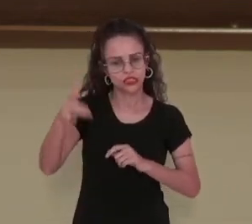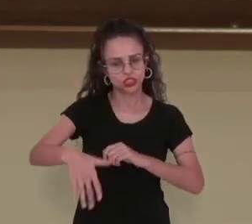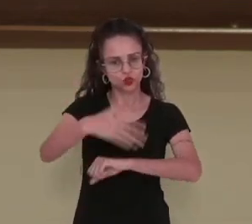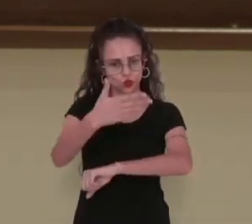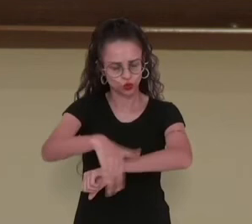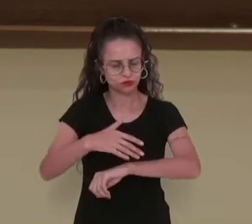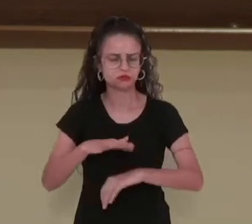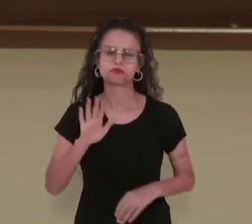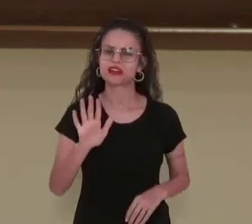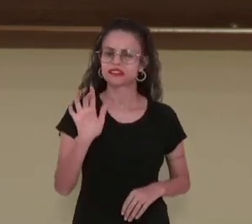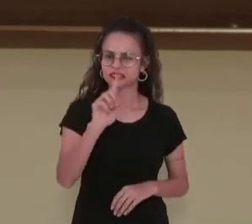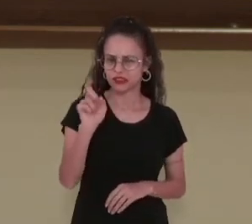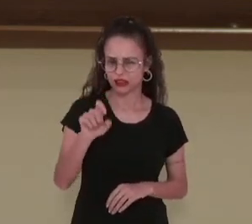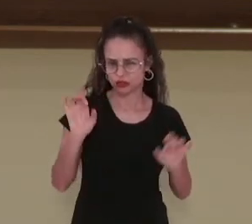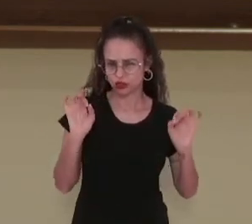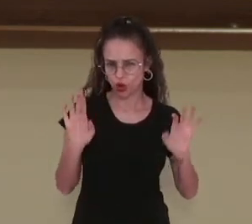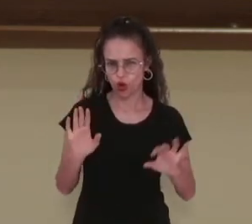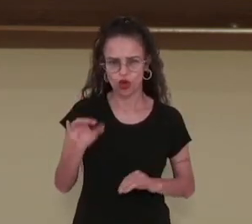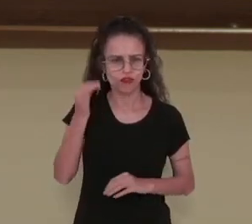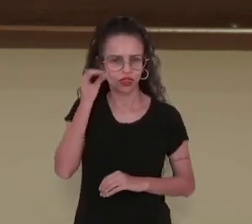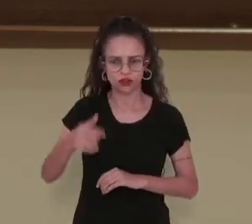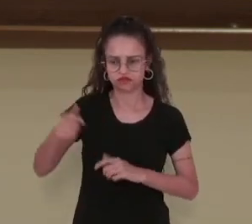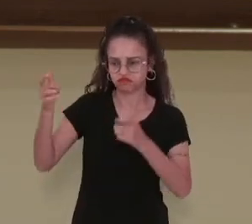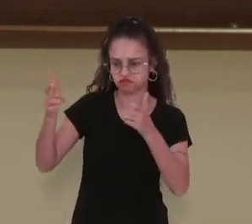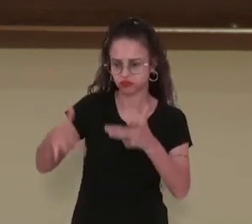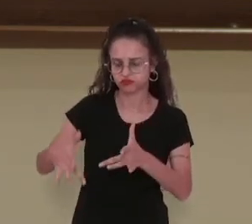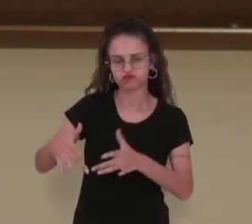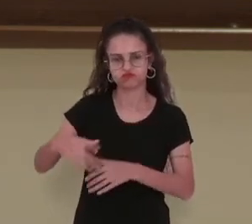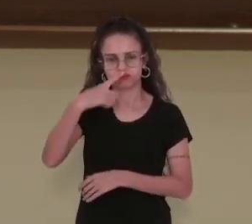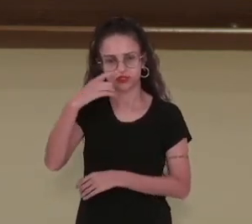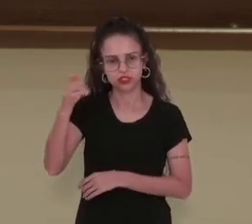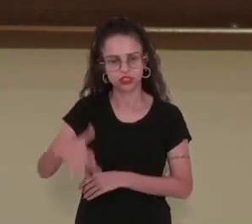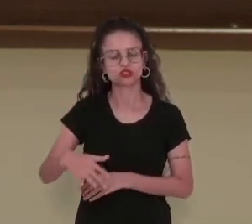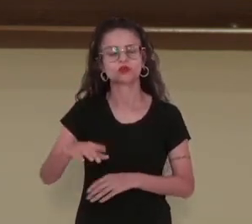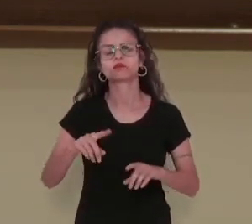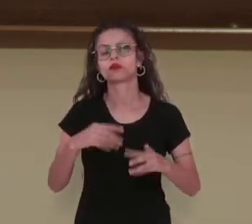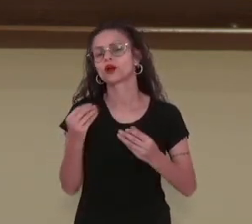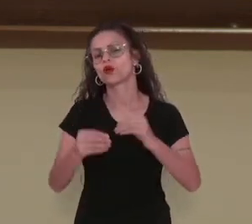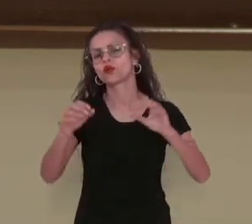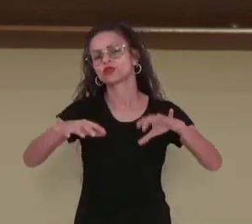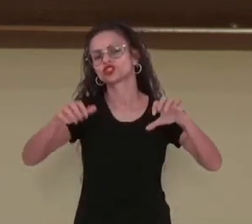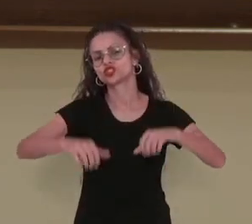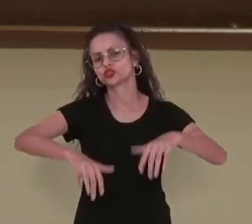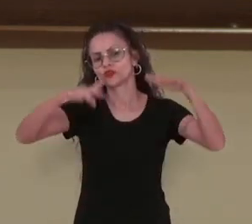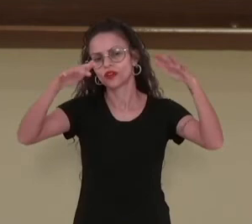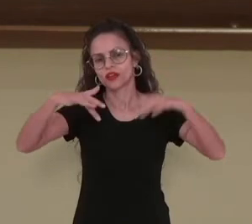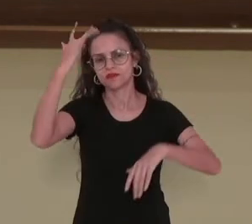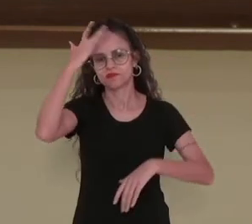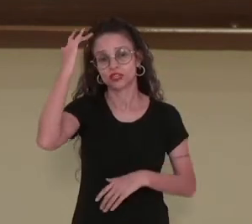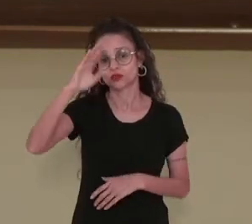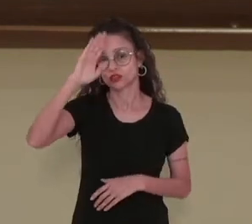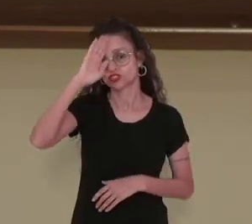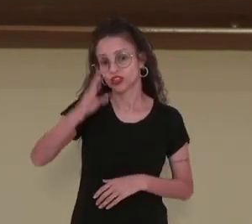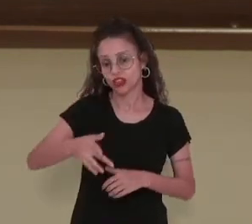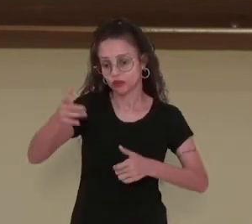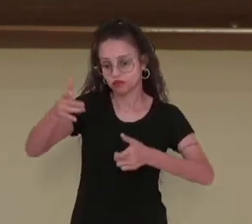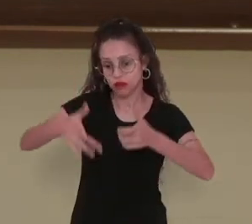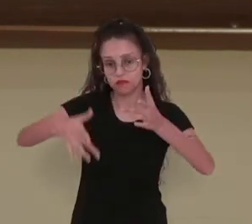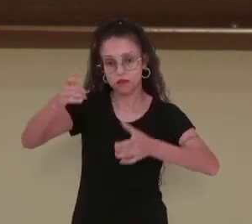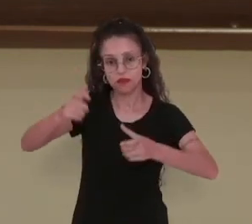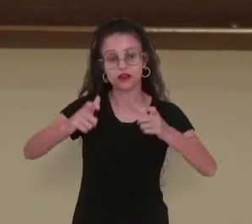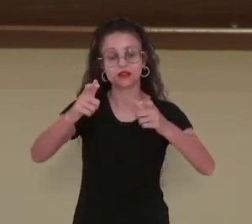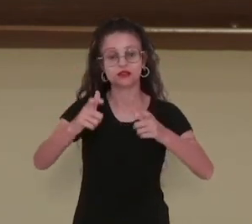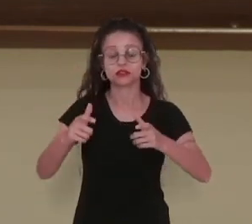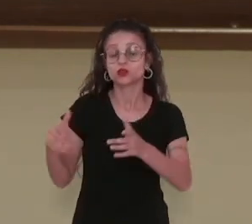jogar o lixo nas ruas? Será que a enchente também é alimentada por pessoas que jogam diretamente os detritos